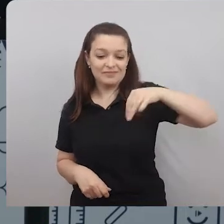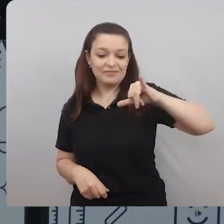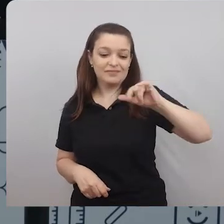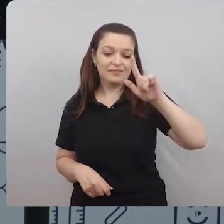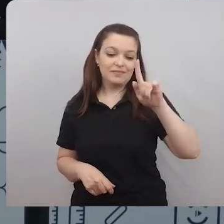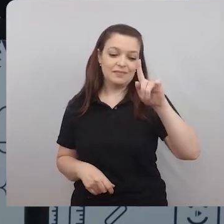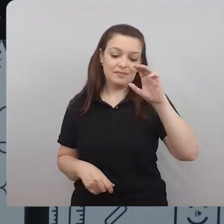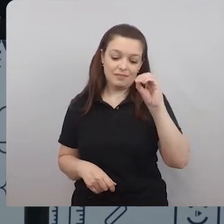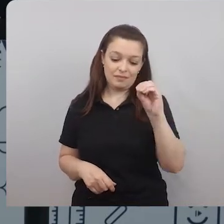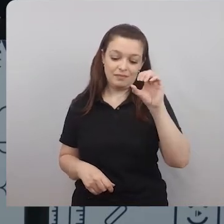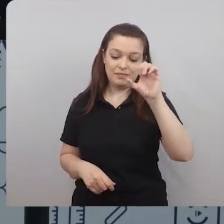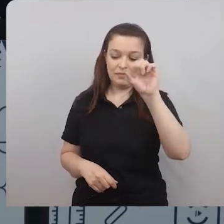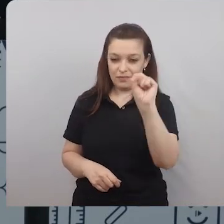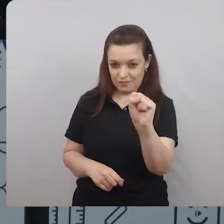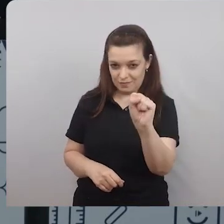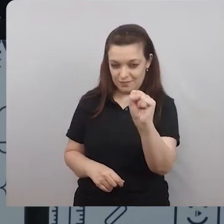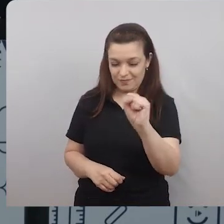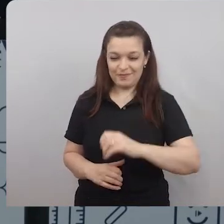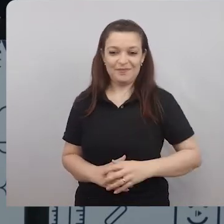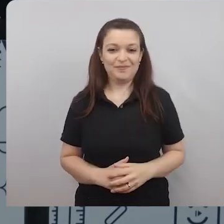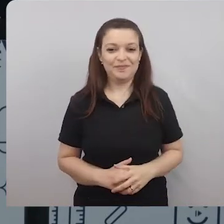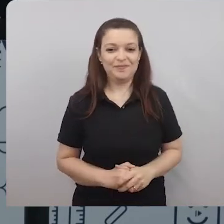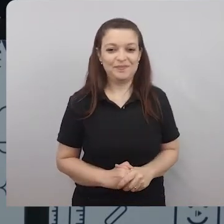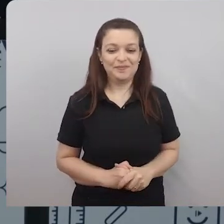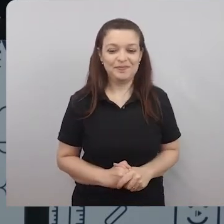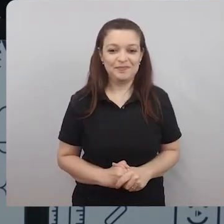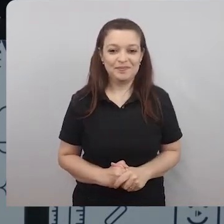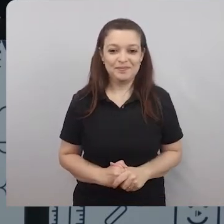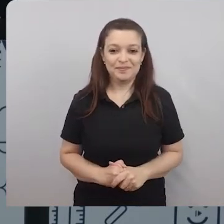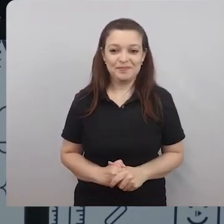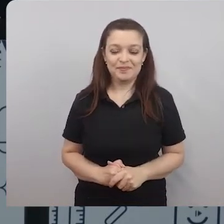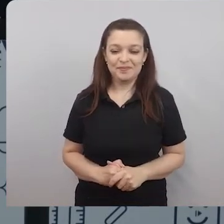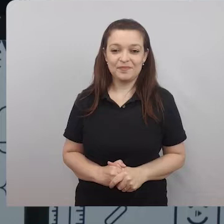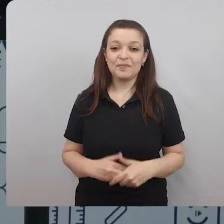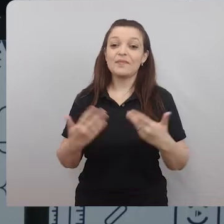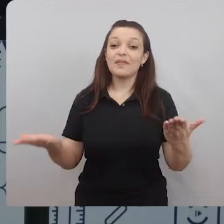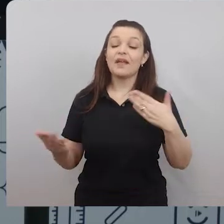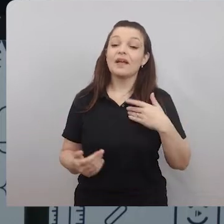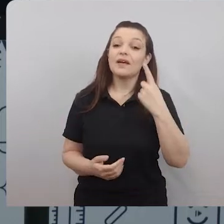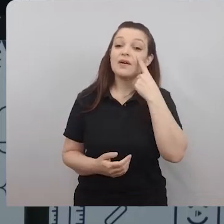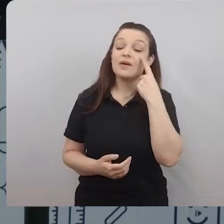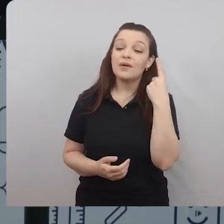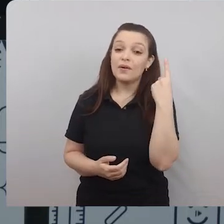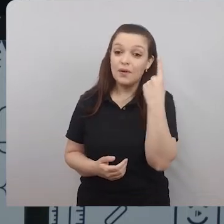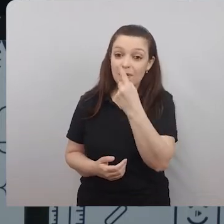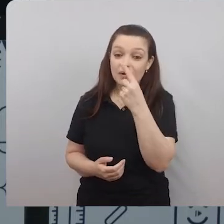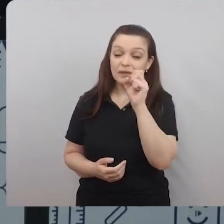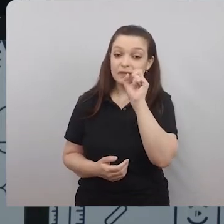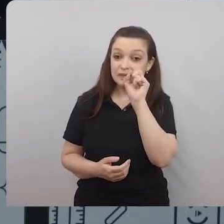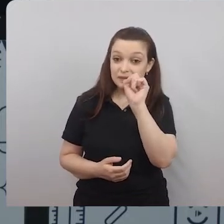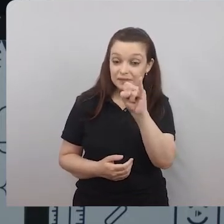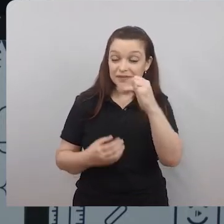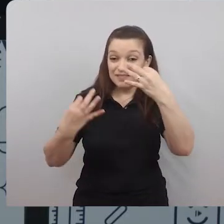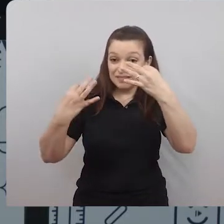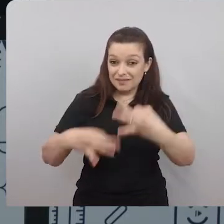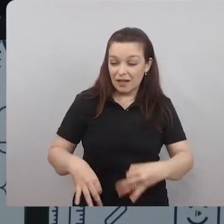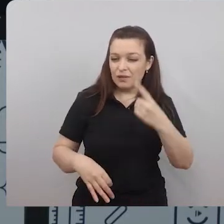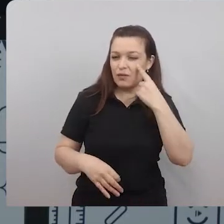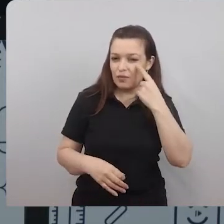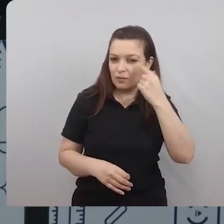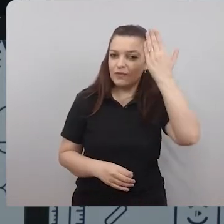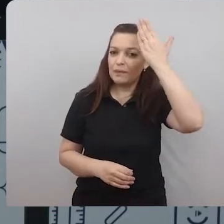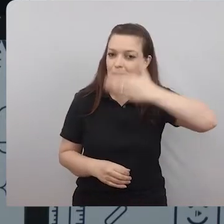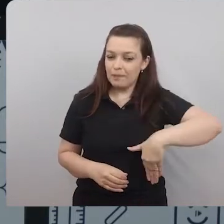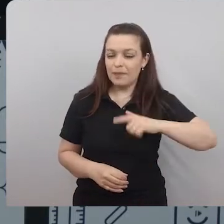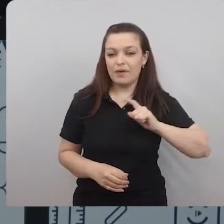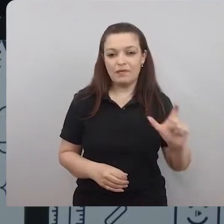amigo para ficar amigos. Vamos ver lá na tela se acertamos e